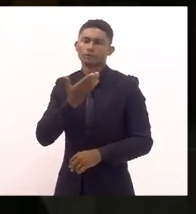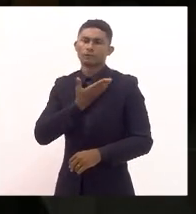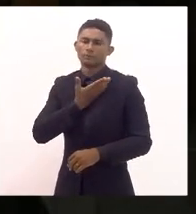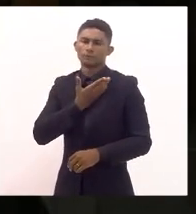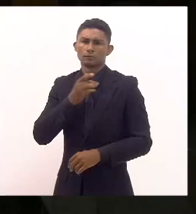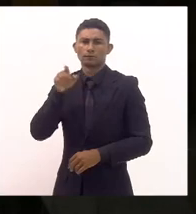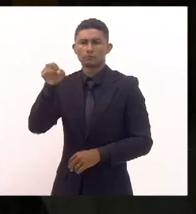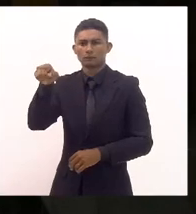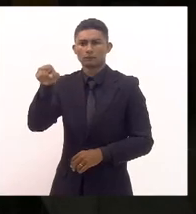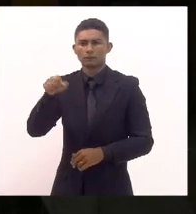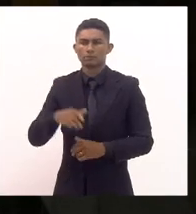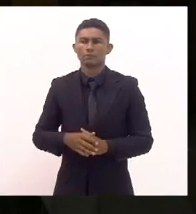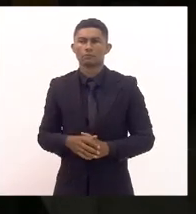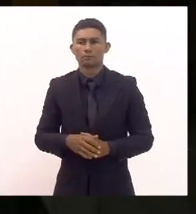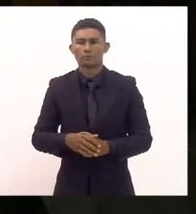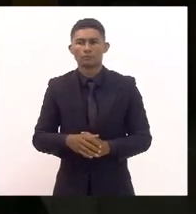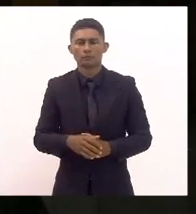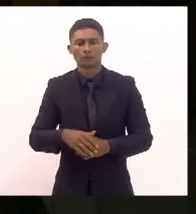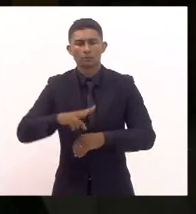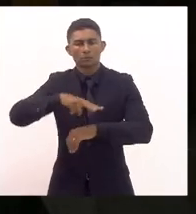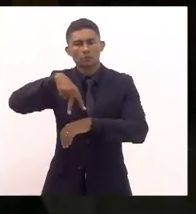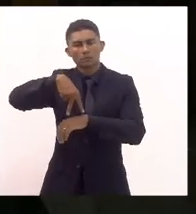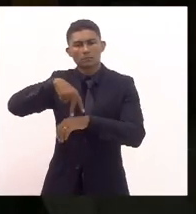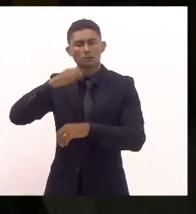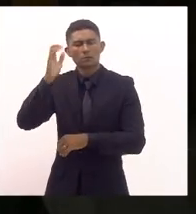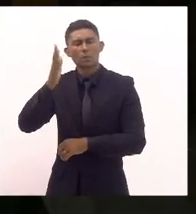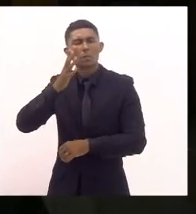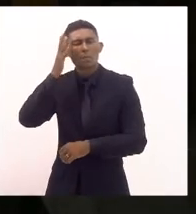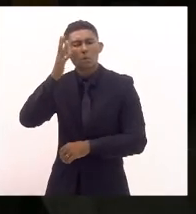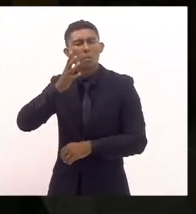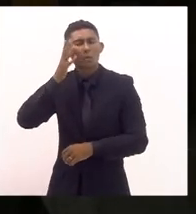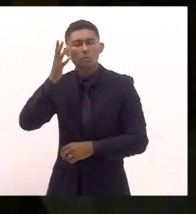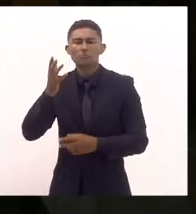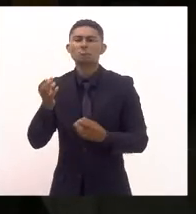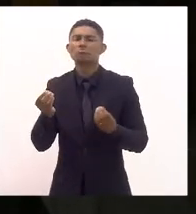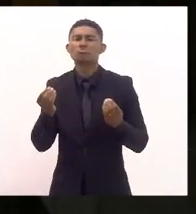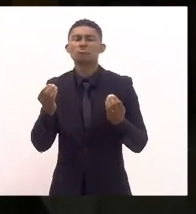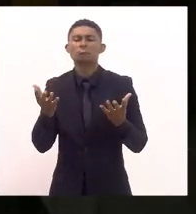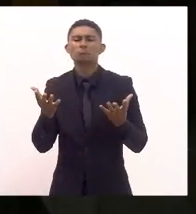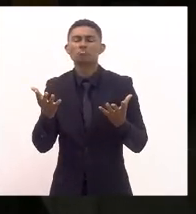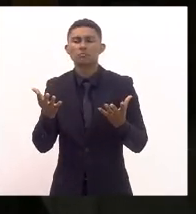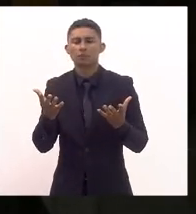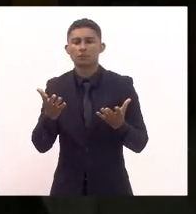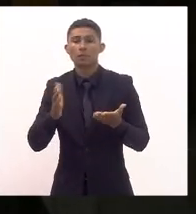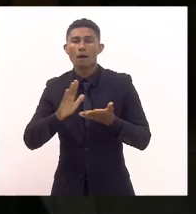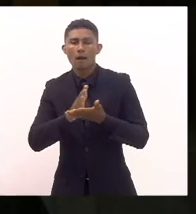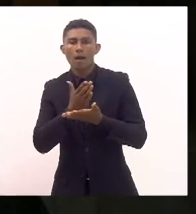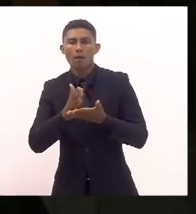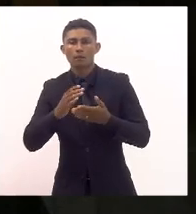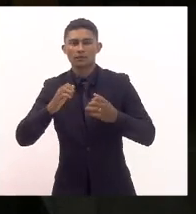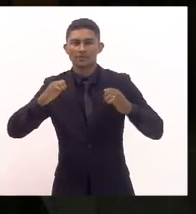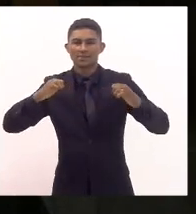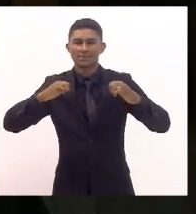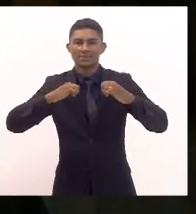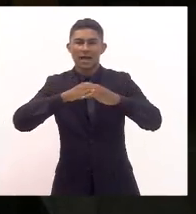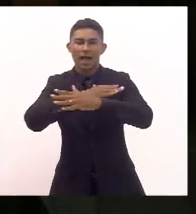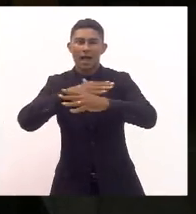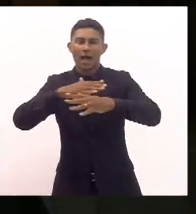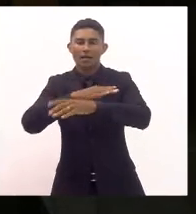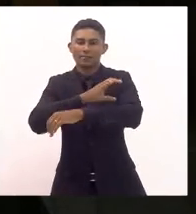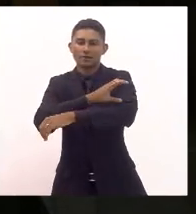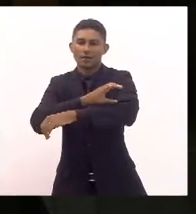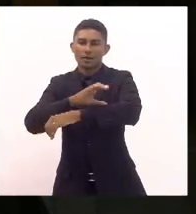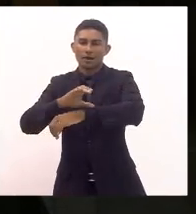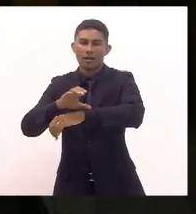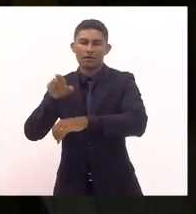amigo e usando dessa Tribuna para levantar questões sobre a cidade de Campos